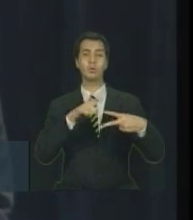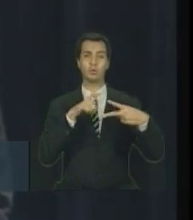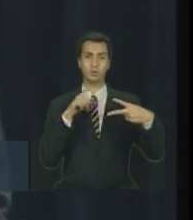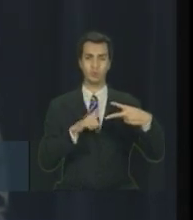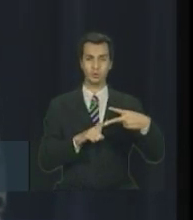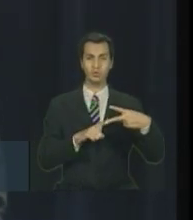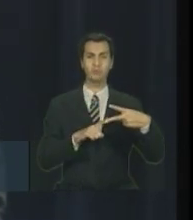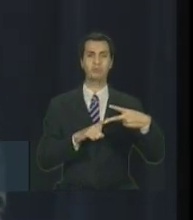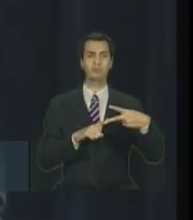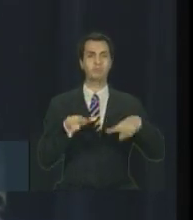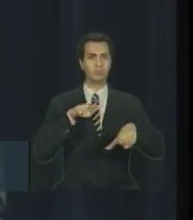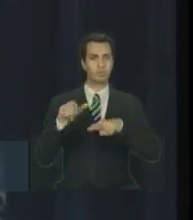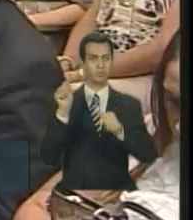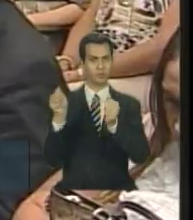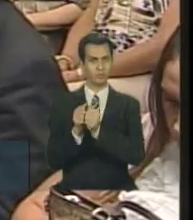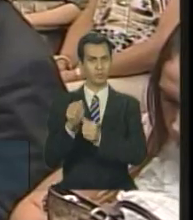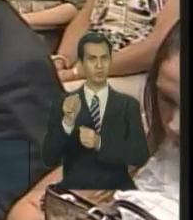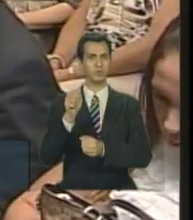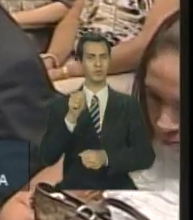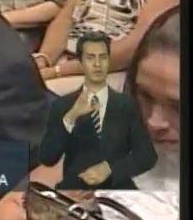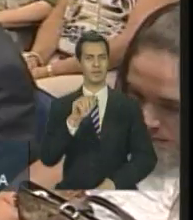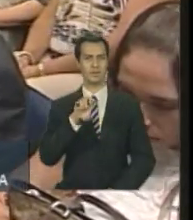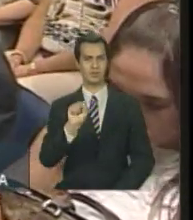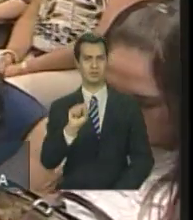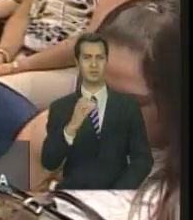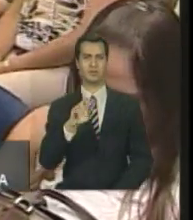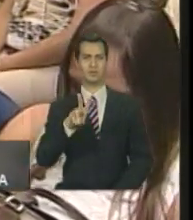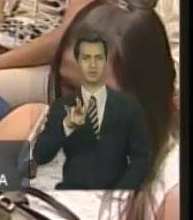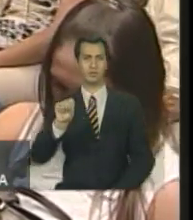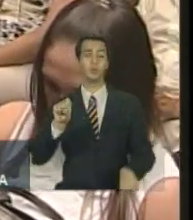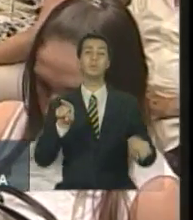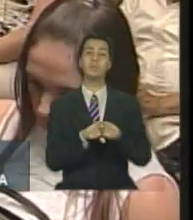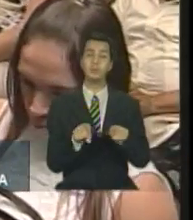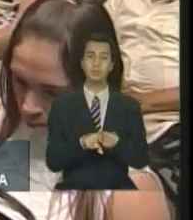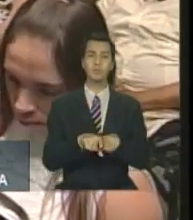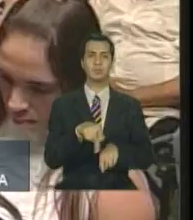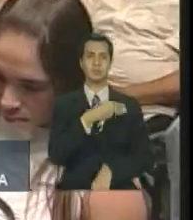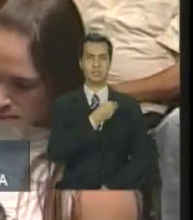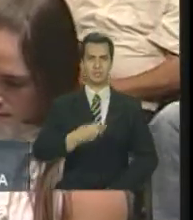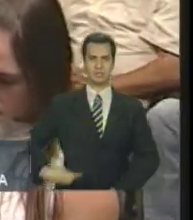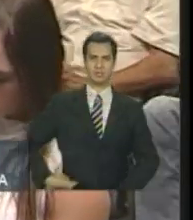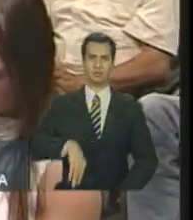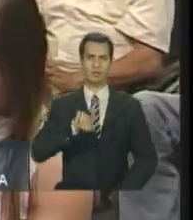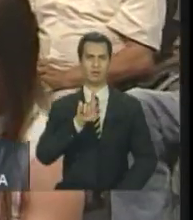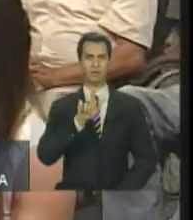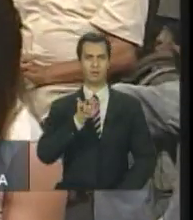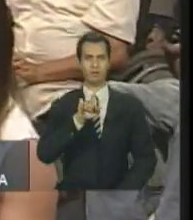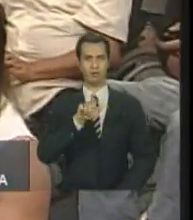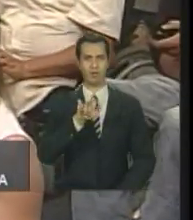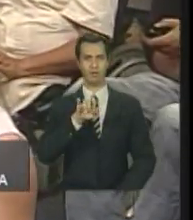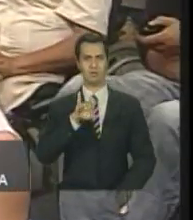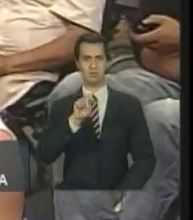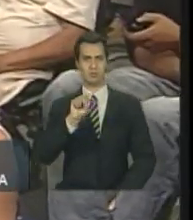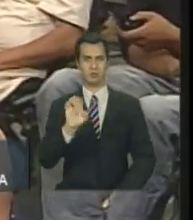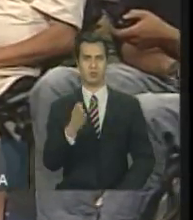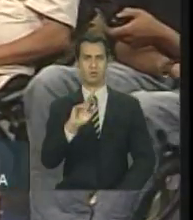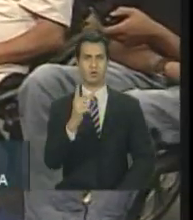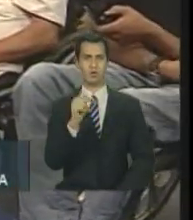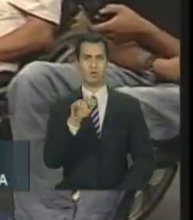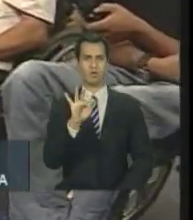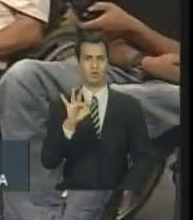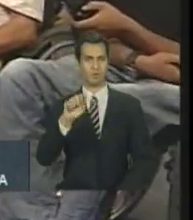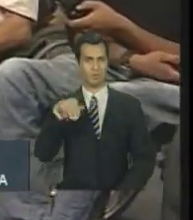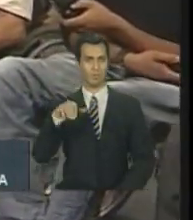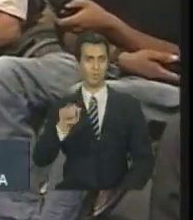Civil, e a ministra Gleisi Hoffmann, que tem sido incansável na coordenação das ações de monitoramento